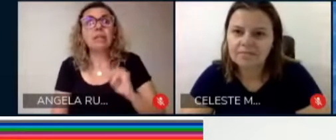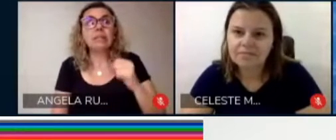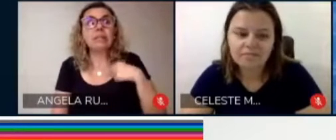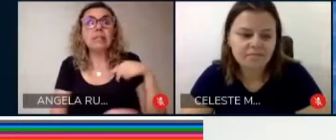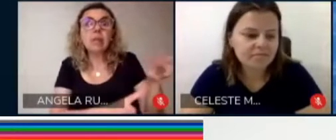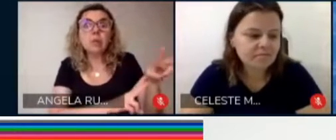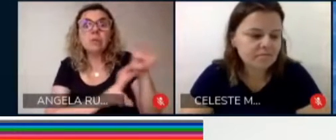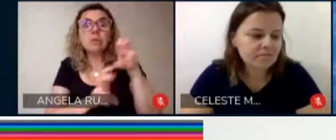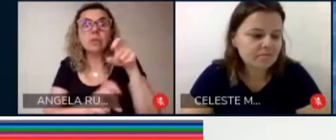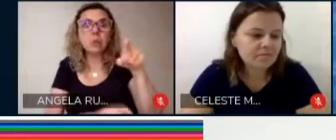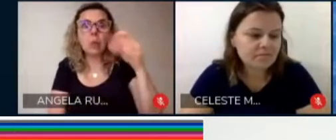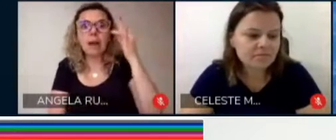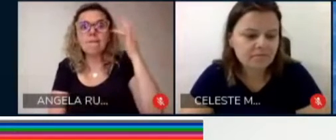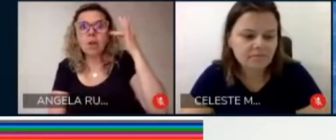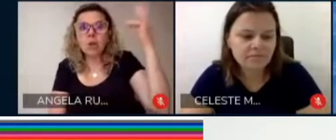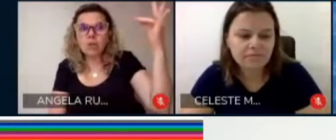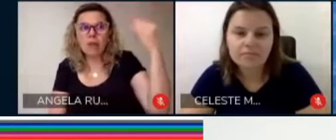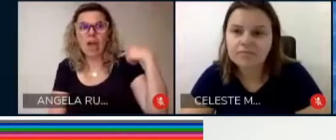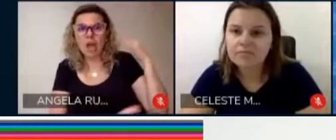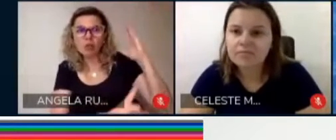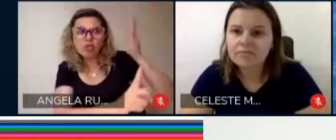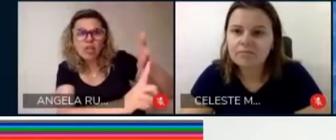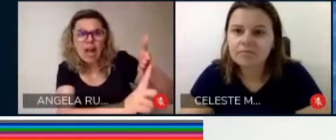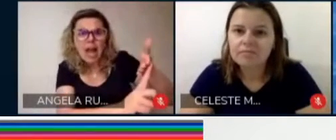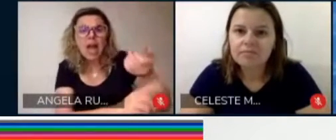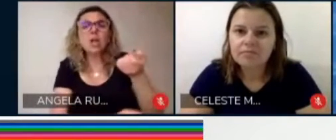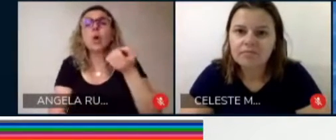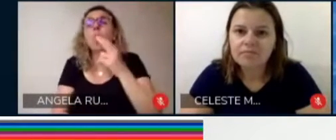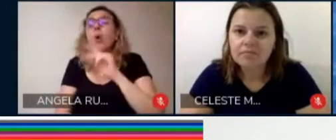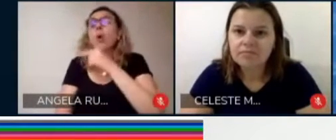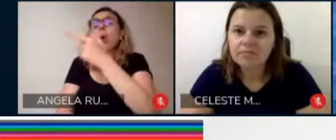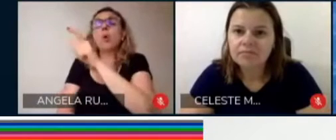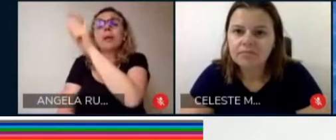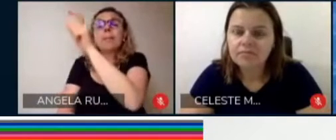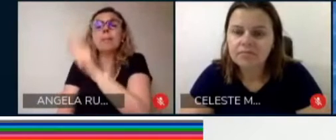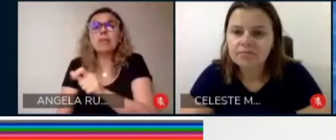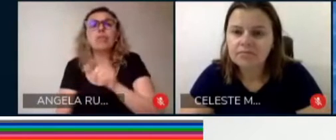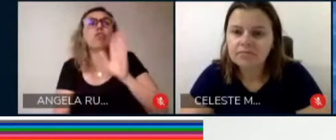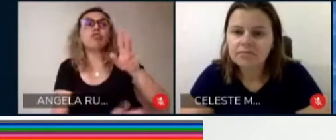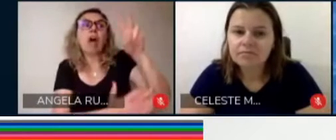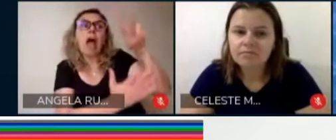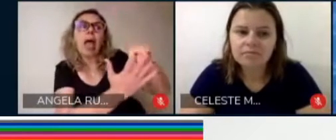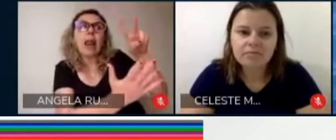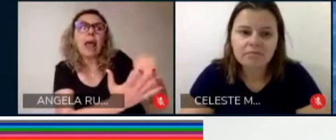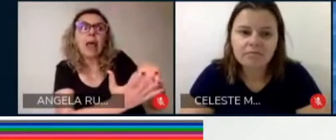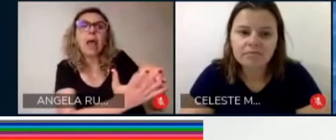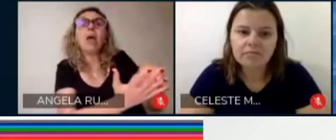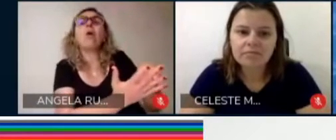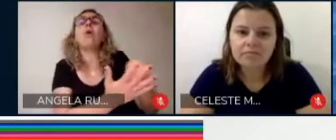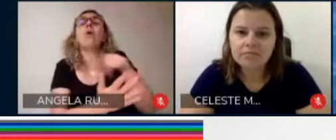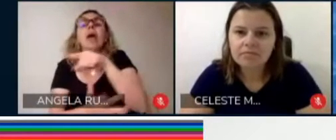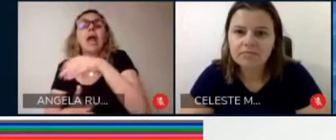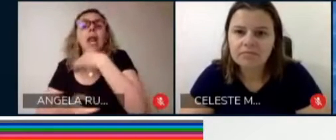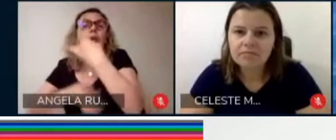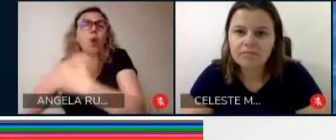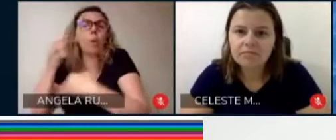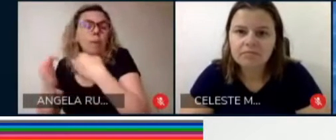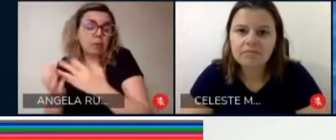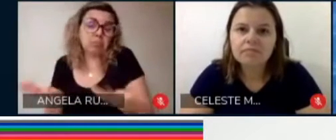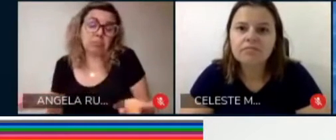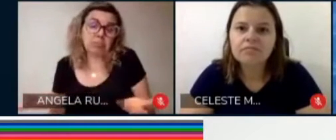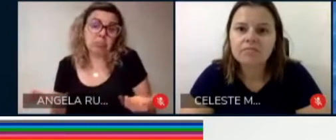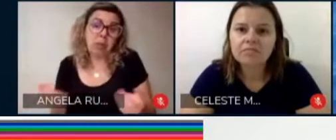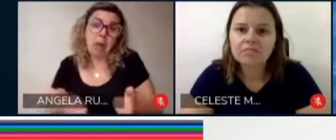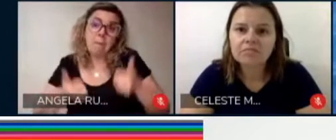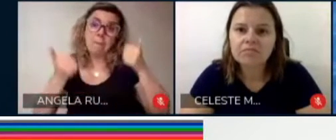Eu vou citar ele diretamente ou eu vou pegar interpretações a respeito dele? Qual é o recomendado, né? O recomendado é